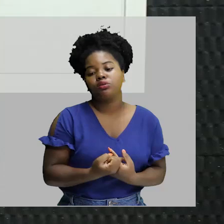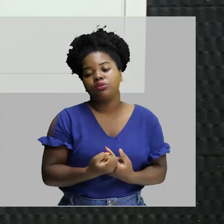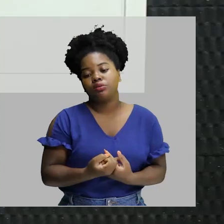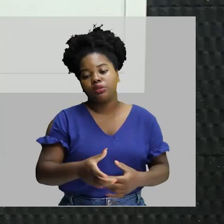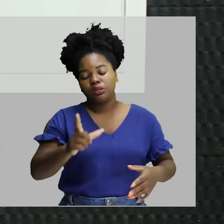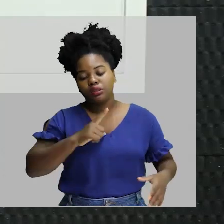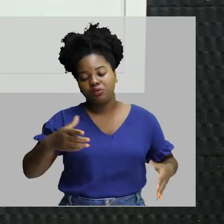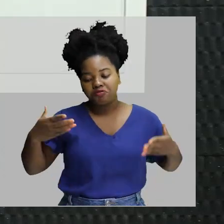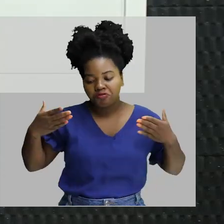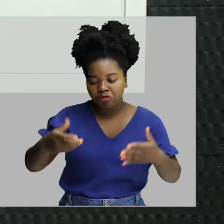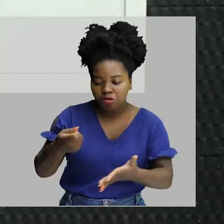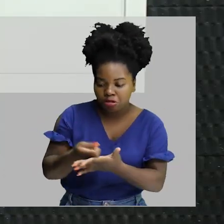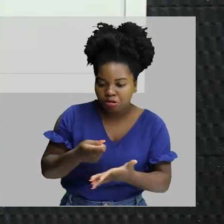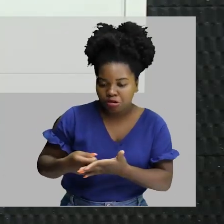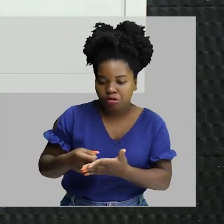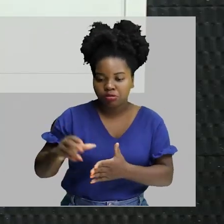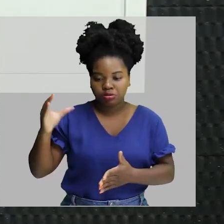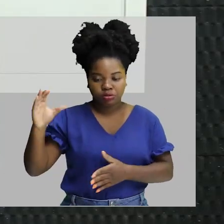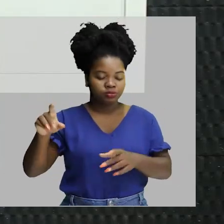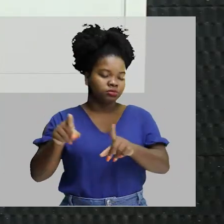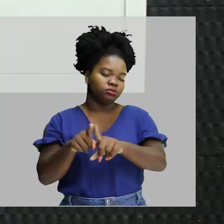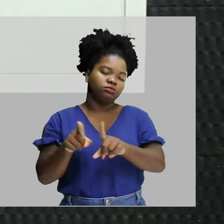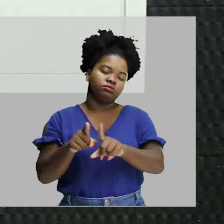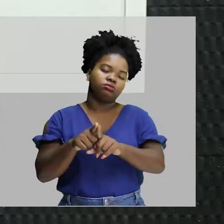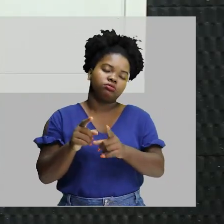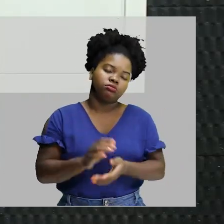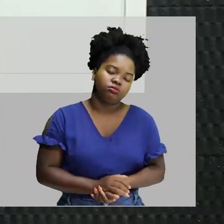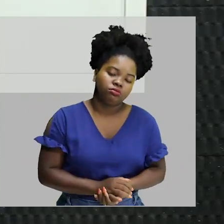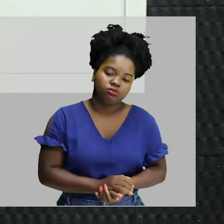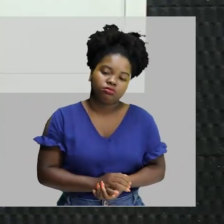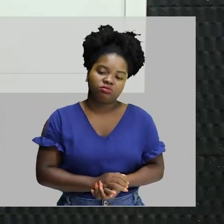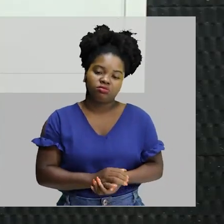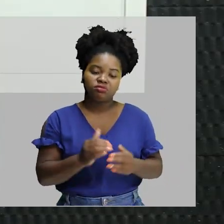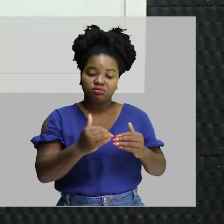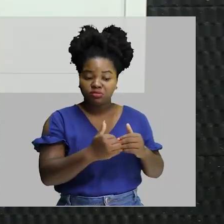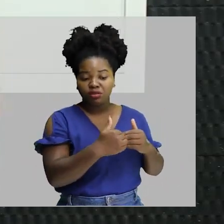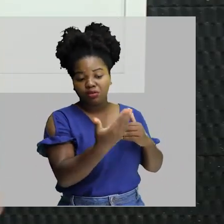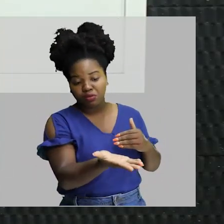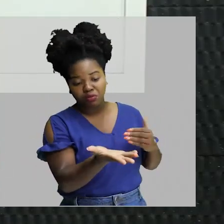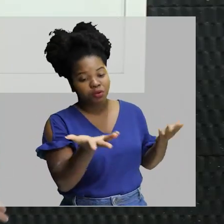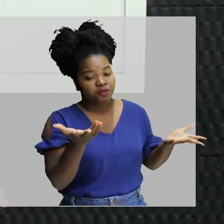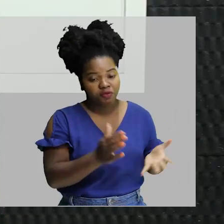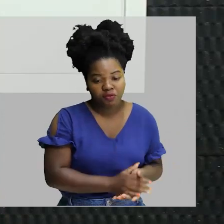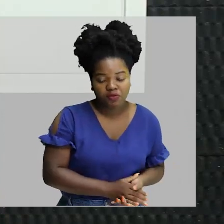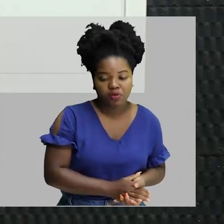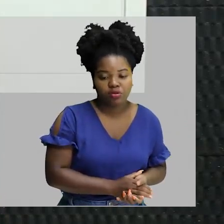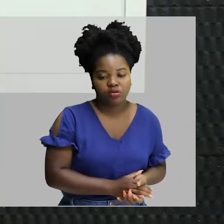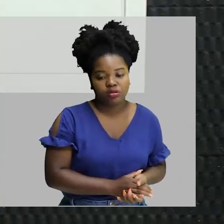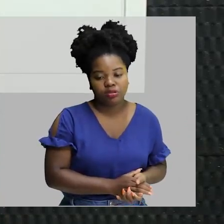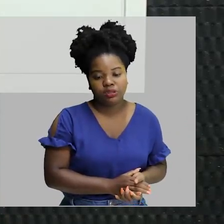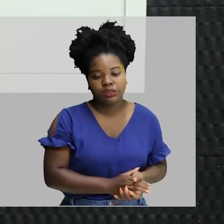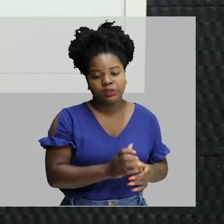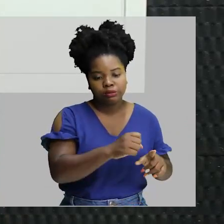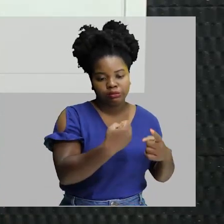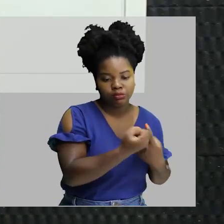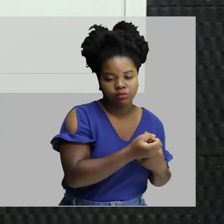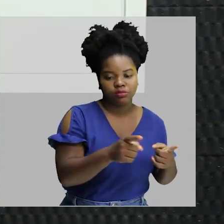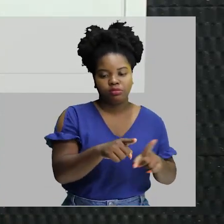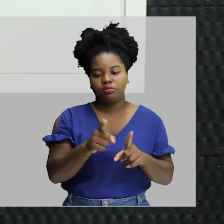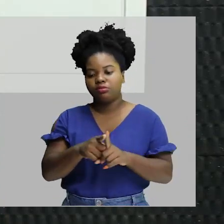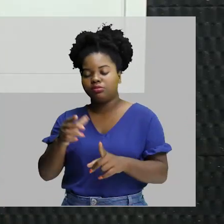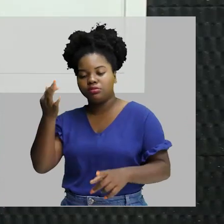também. Tá? Então não é alheio, não é fora do cabedal nem da filosofia, portanto, nem da